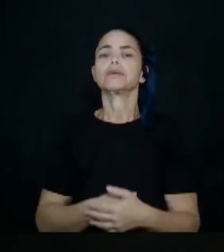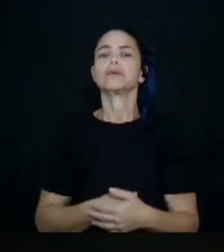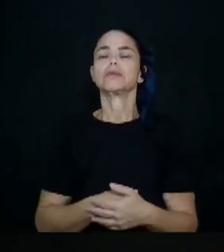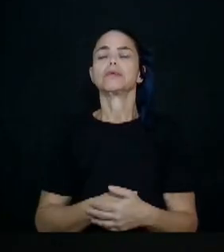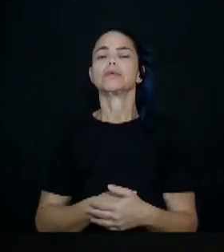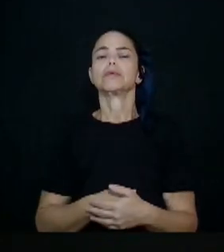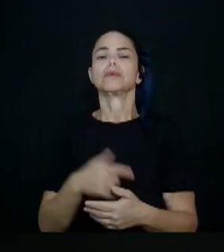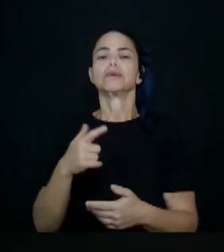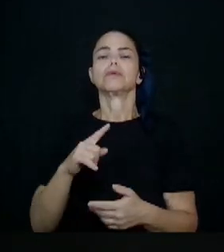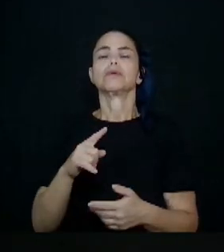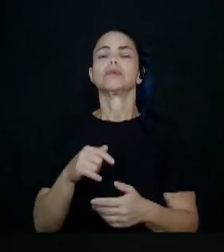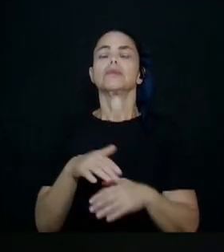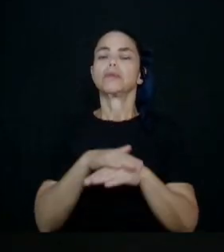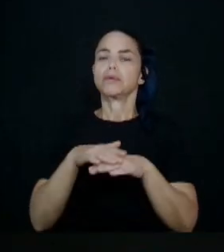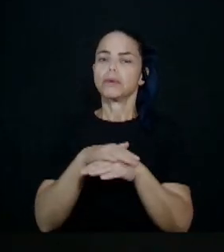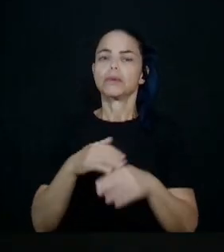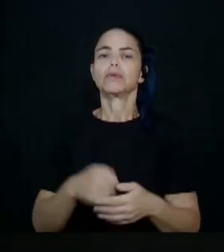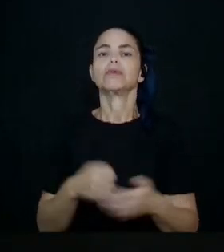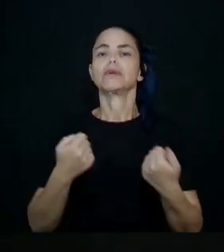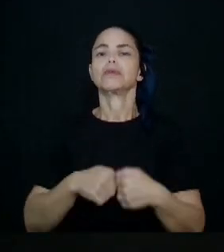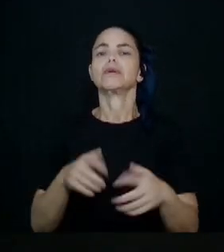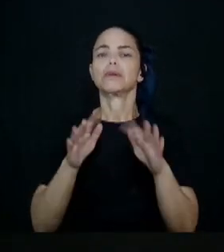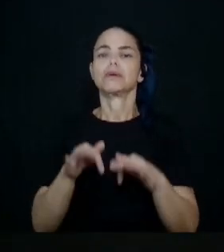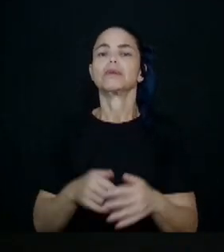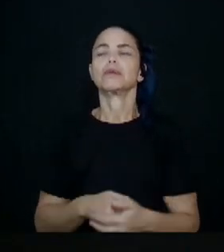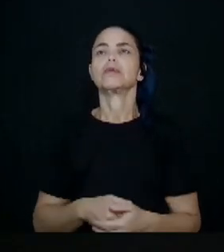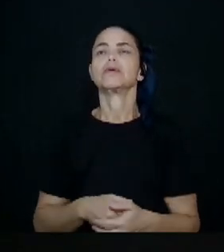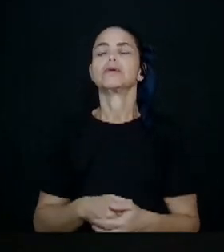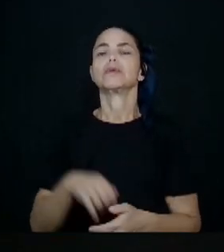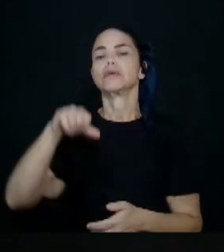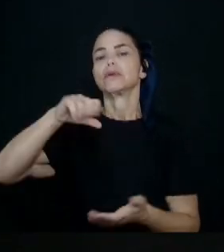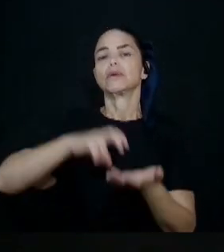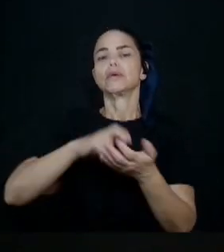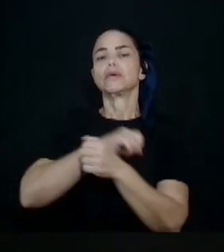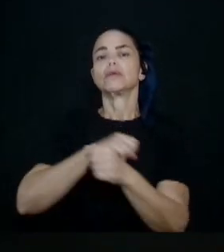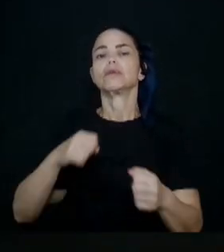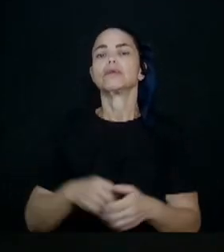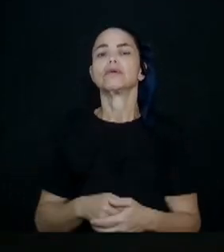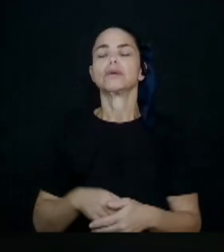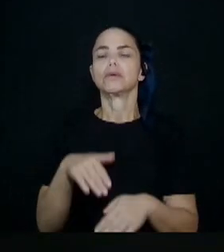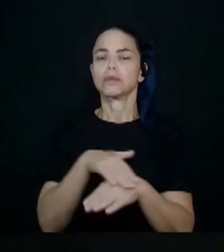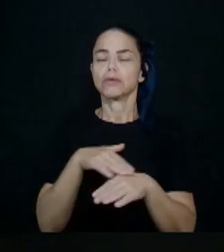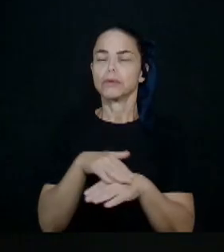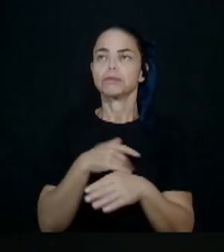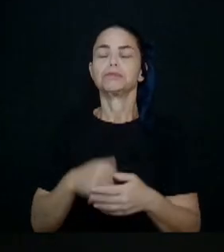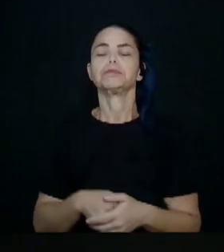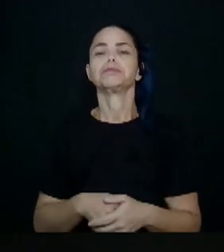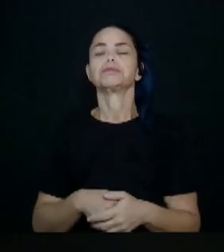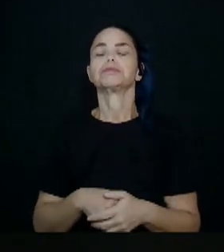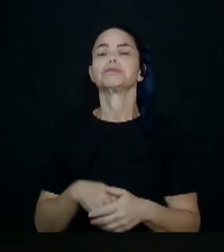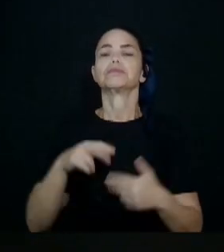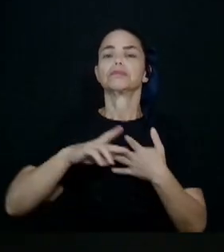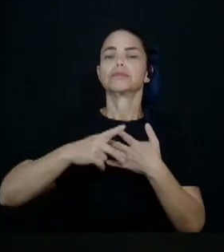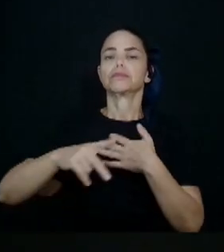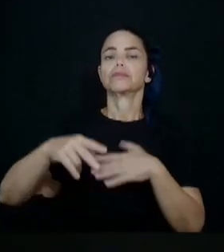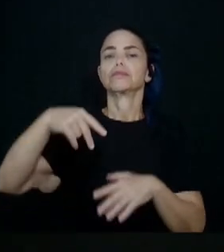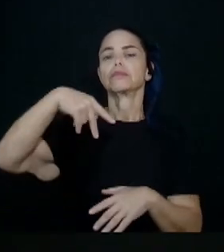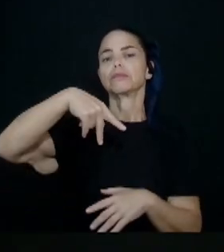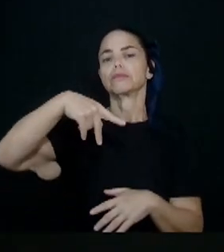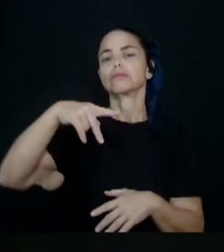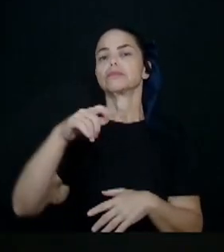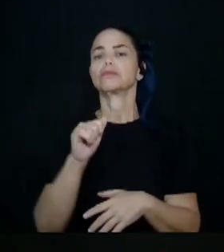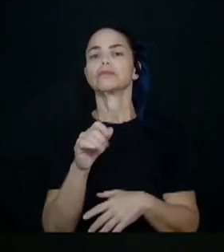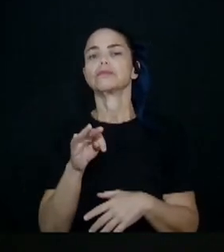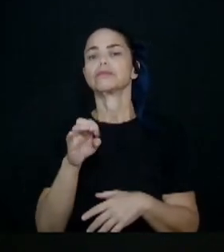para ser dito, mas a gente precisa encerrar agora pontualmente 9 horas. Nós falamos do efeito pateta no trânsito, né? Comportamento